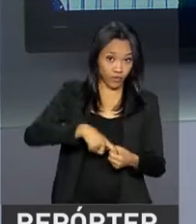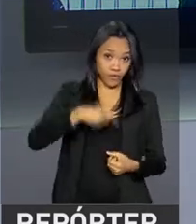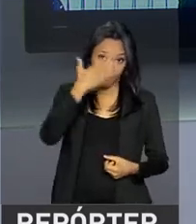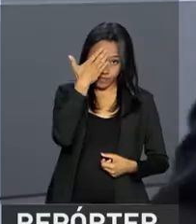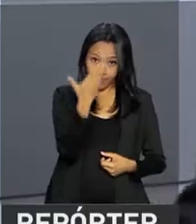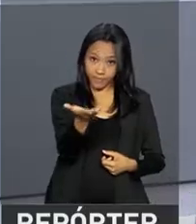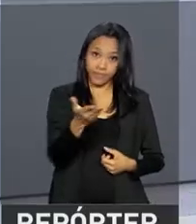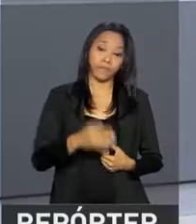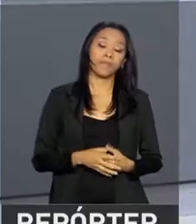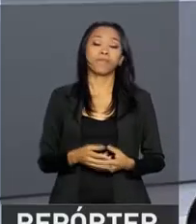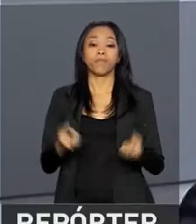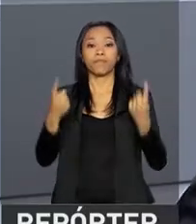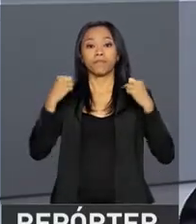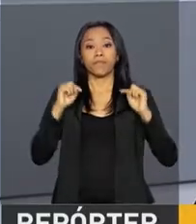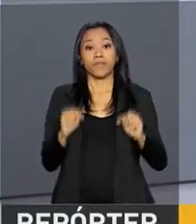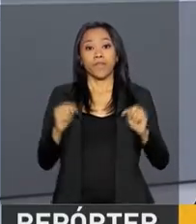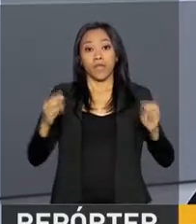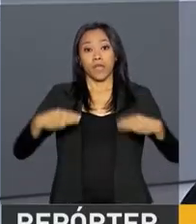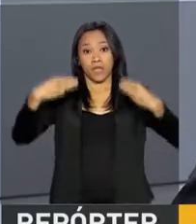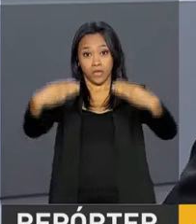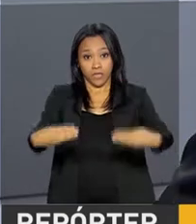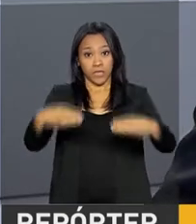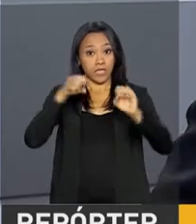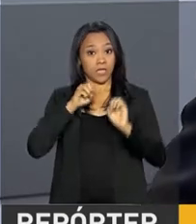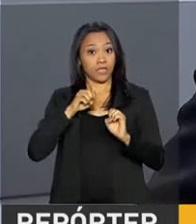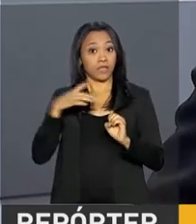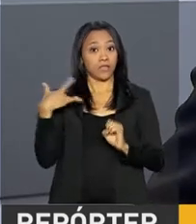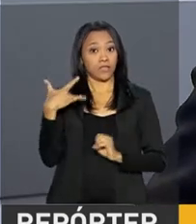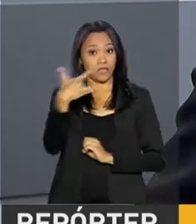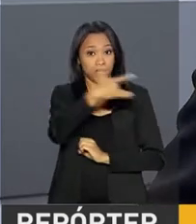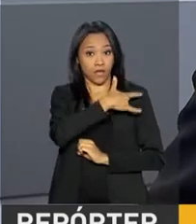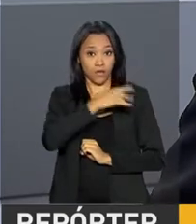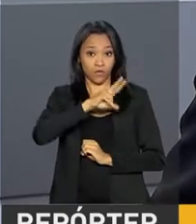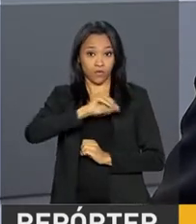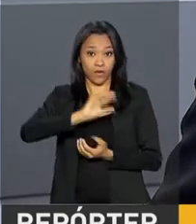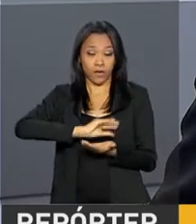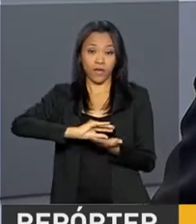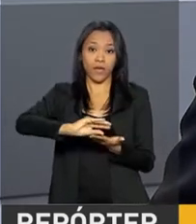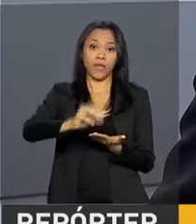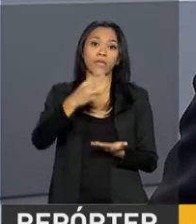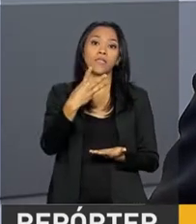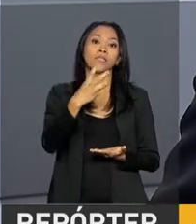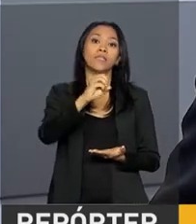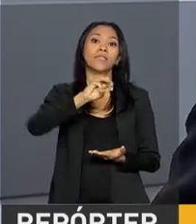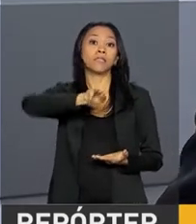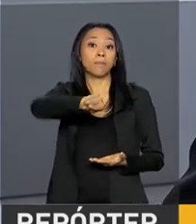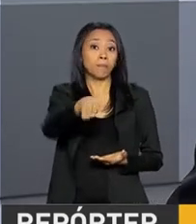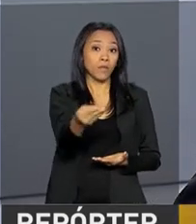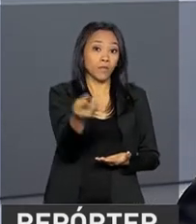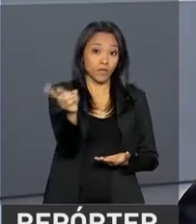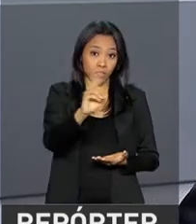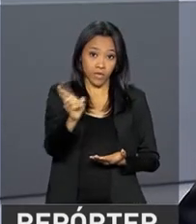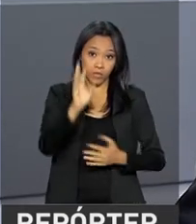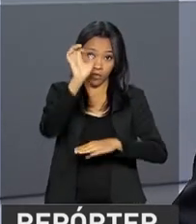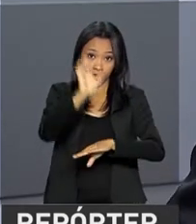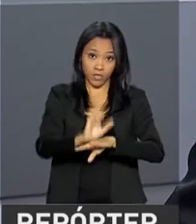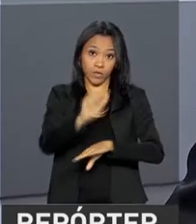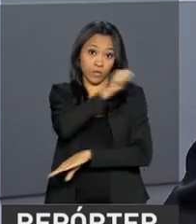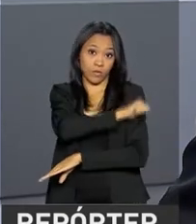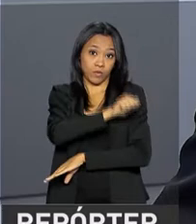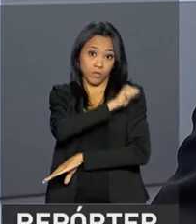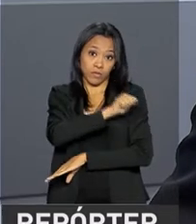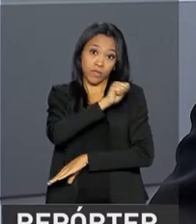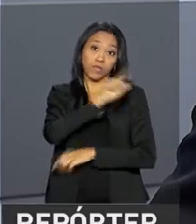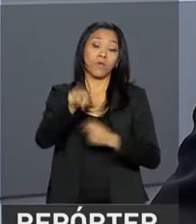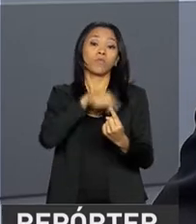Obrigado. E o Ministério da Saúde vai repassar mais de 30 milhões de reais para o estado do Rio de Janeiro para investir na campanha de